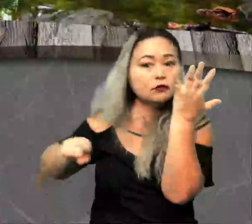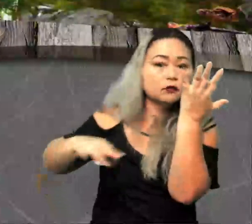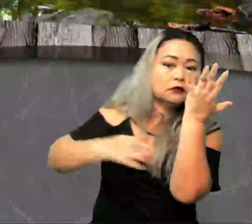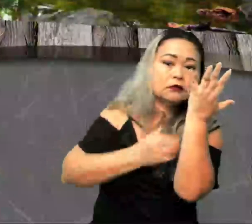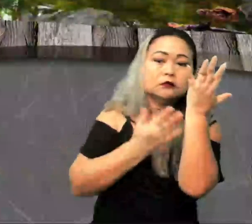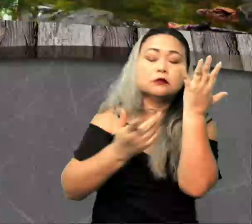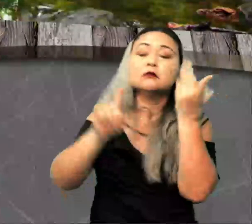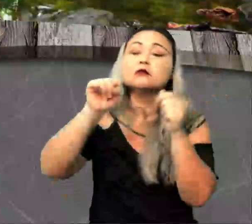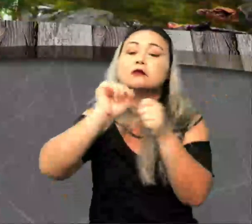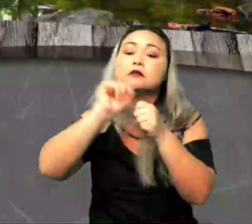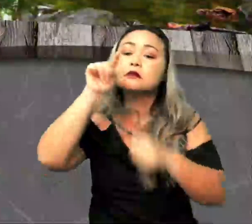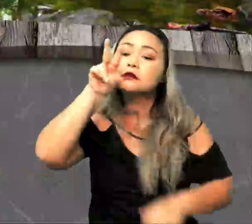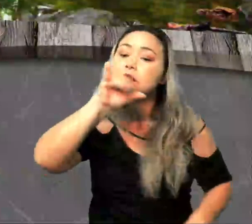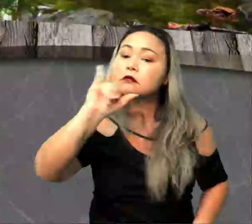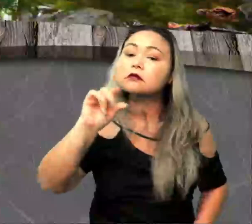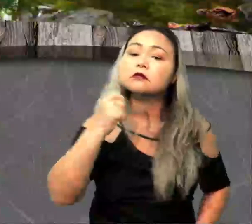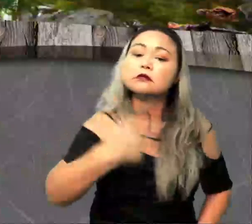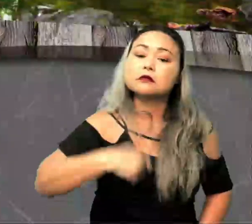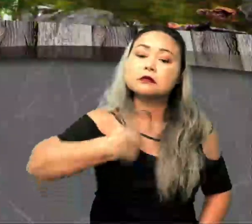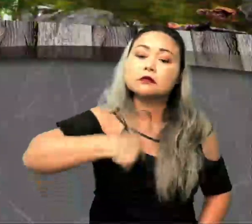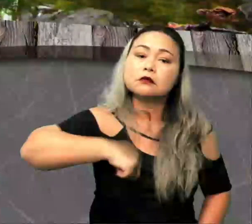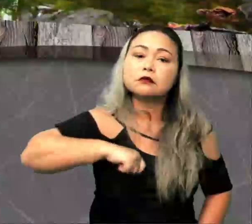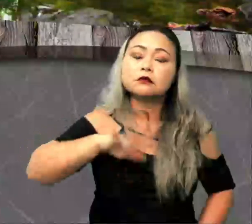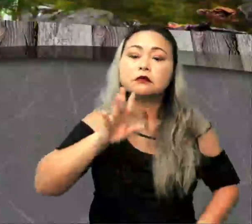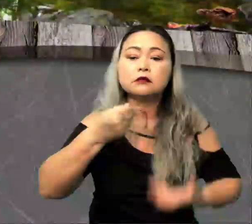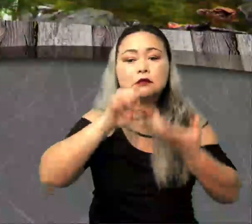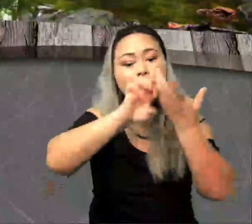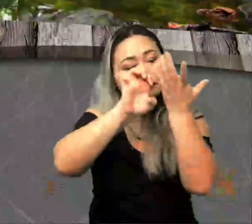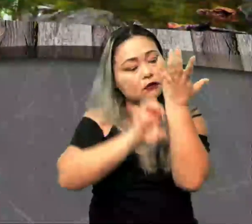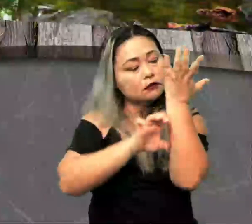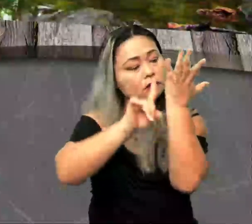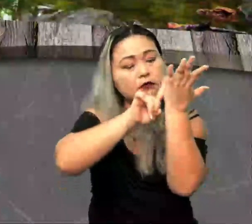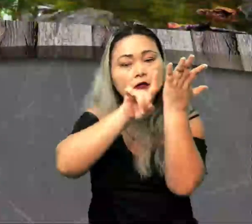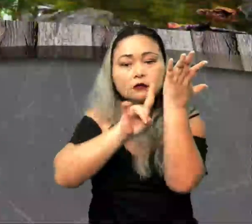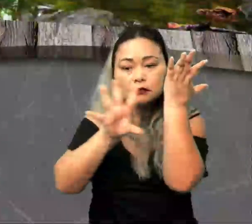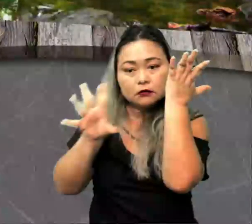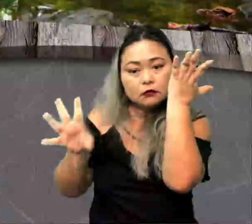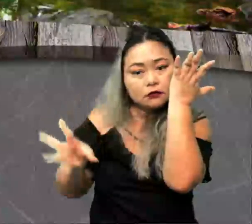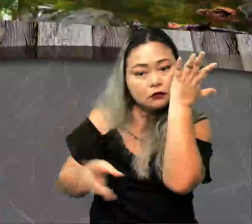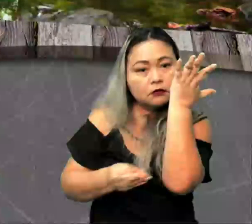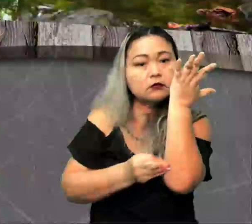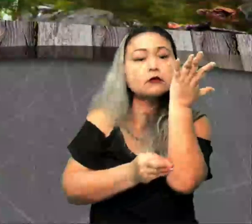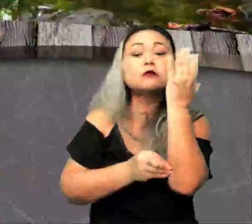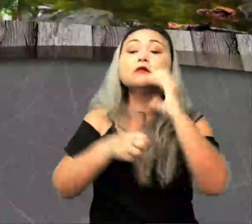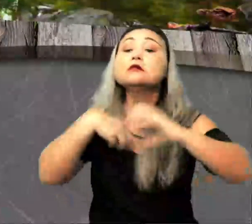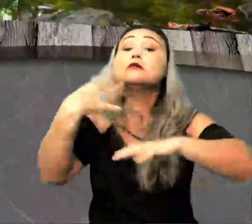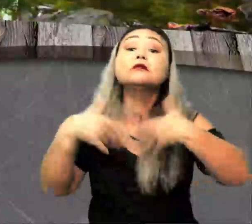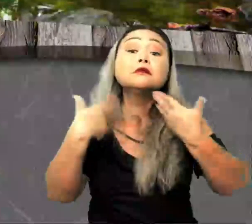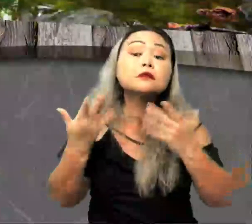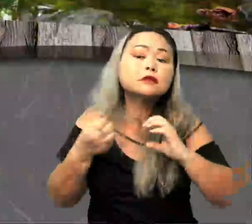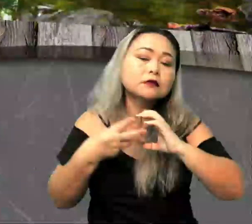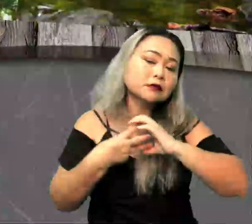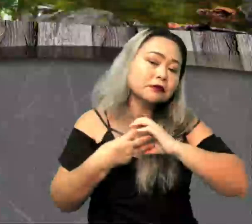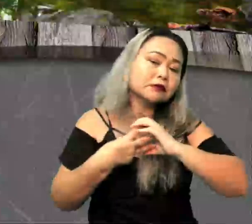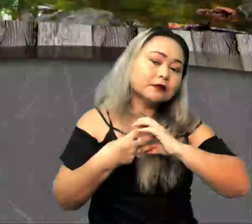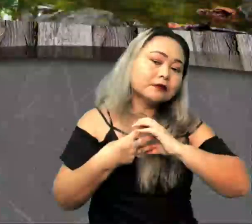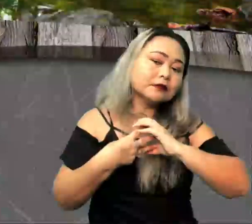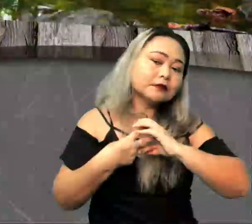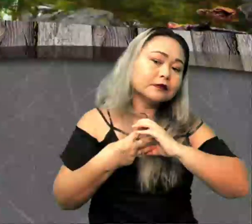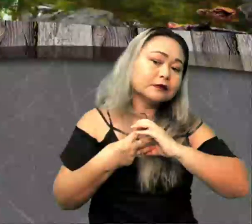outra, você vai precisar de uma estrutura para isso tudo estar acontecendo. Que estrutura é essa? A